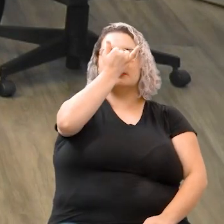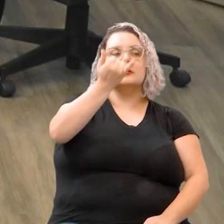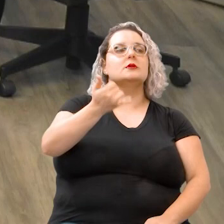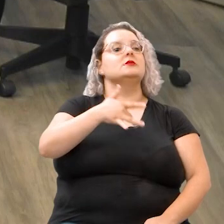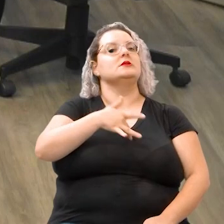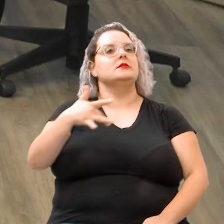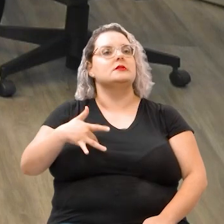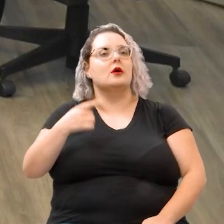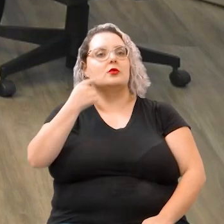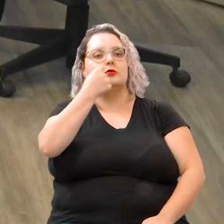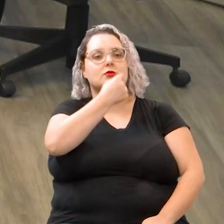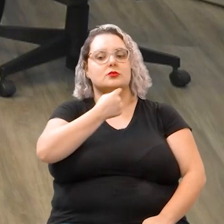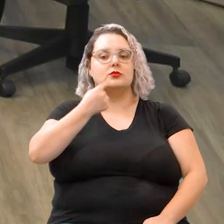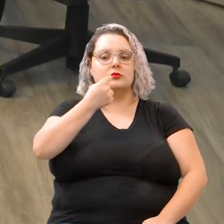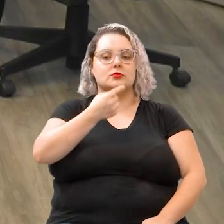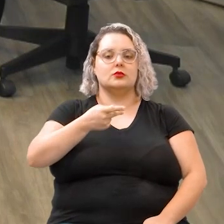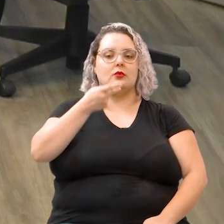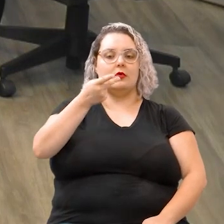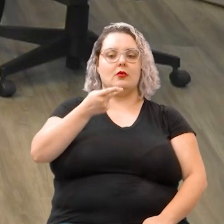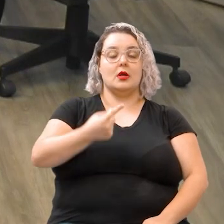falei aí o mínimo que são essas